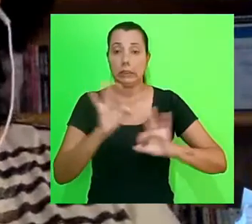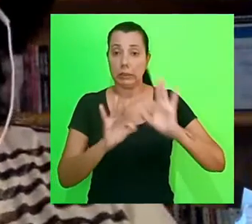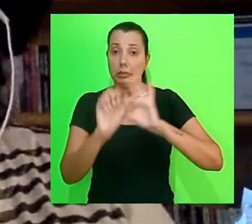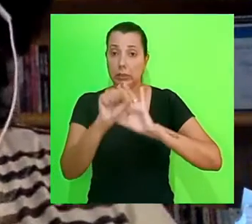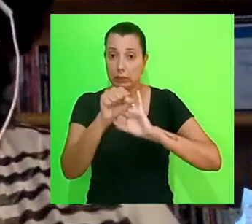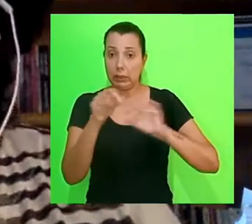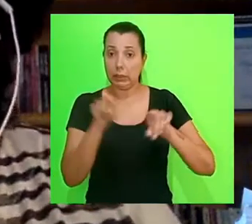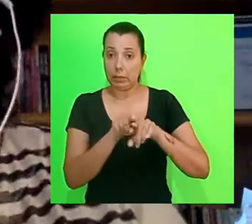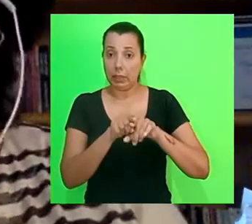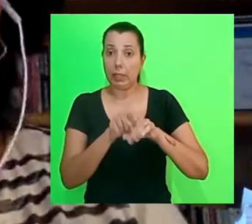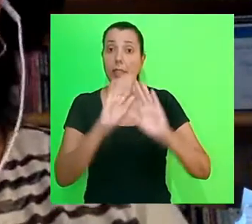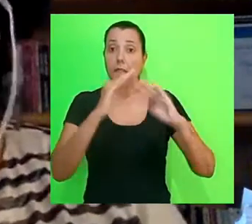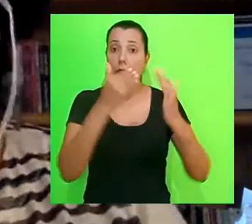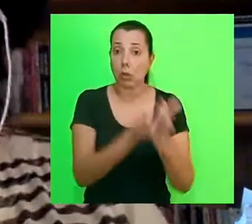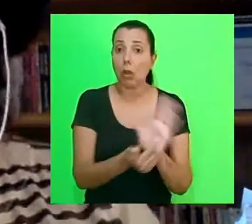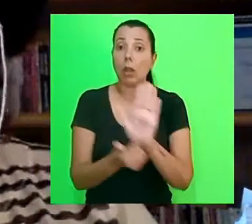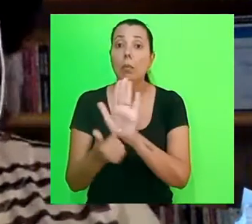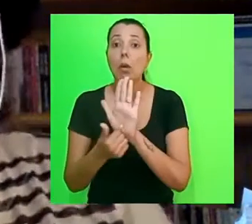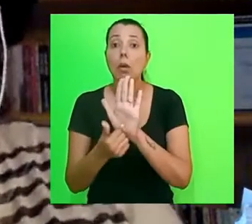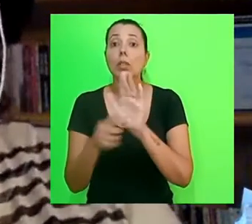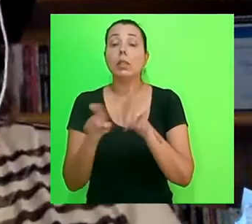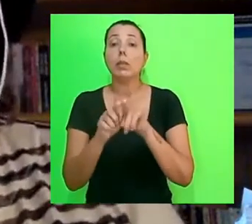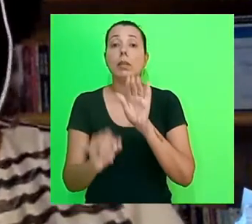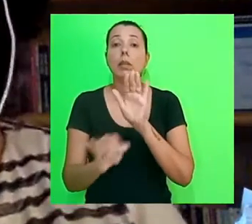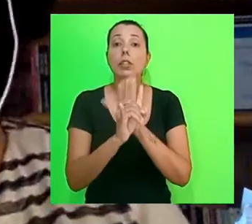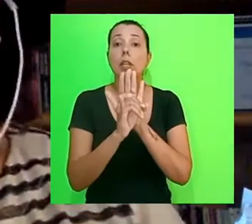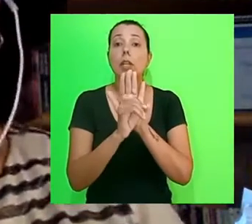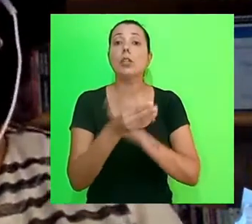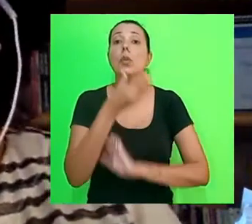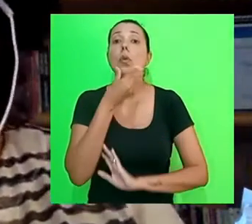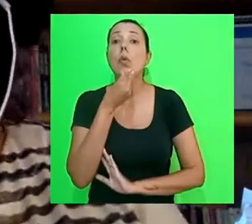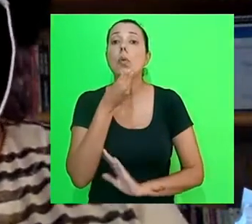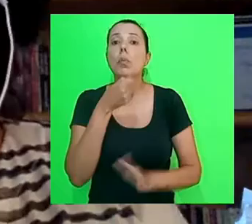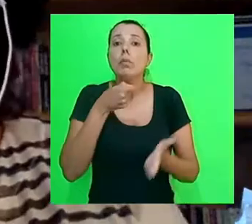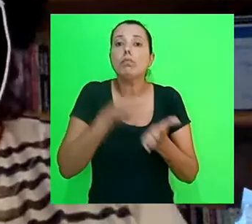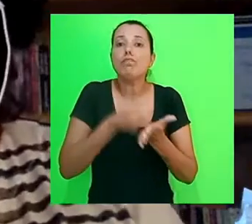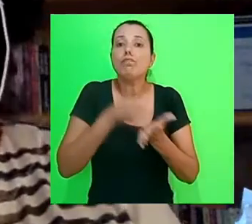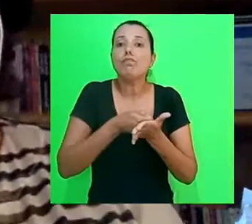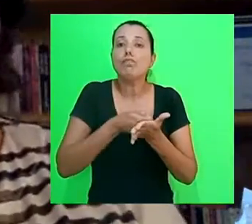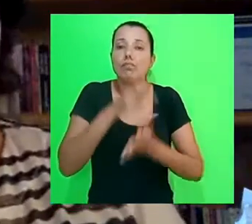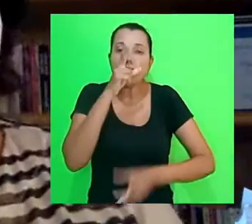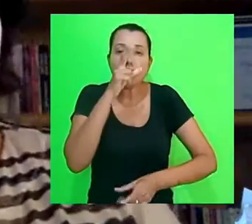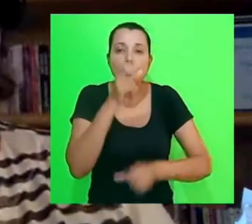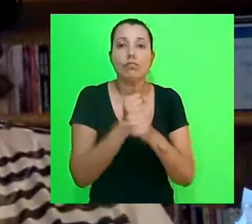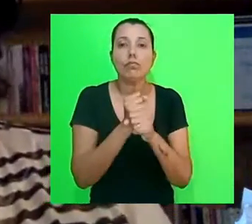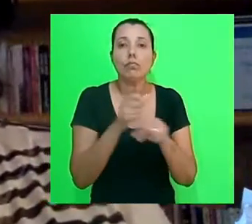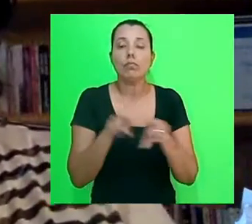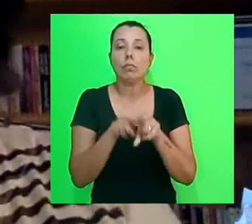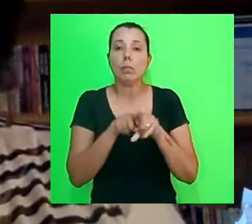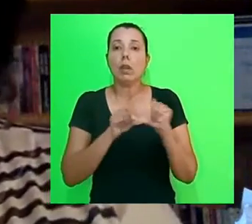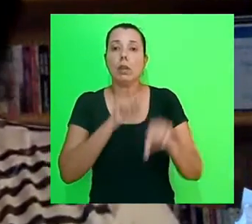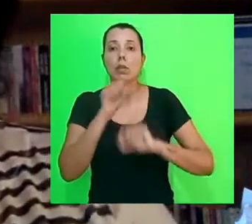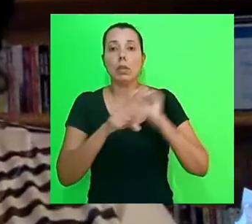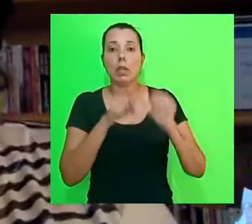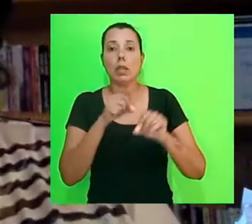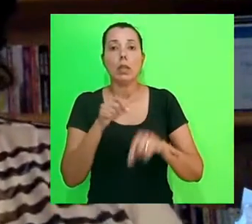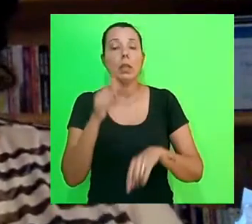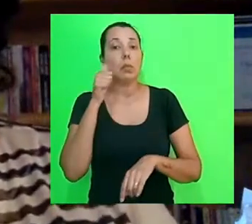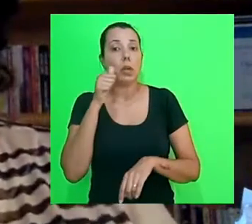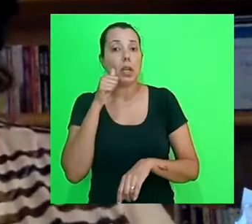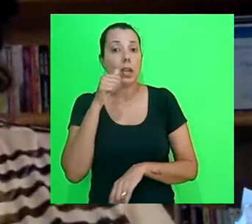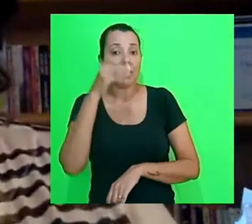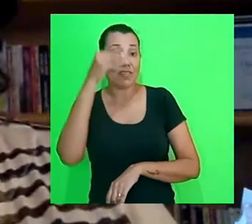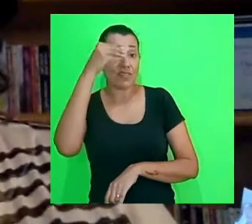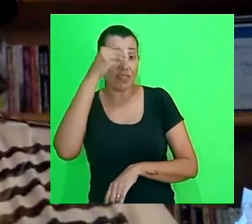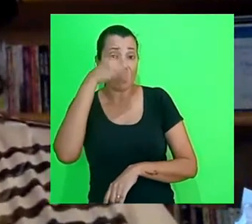ser desconstruída é preciso ter políticas públicas que levem isso a sério e que compreendam a necessidade de desfazê-lo, que é